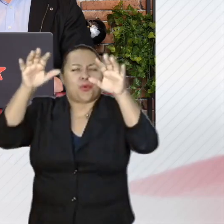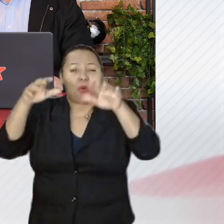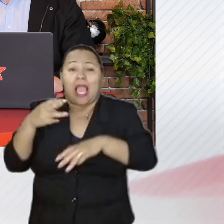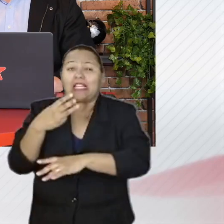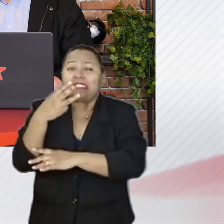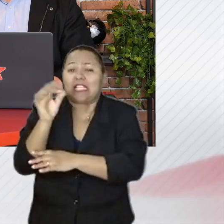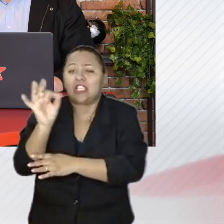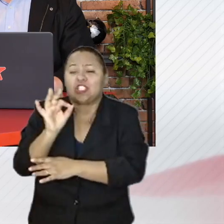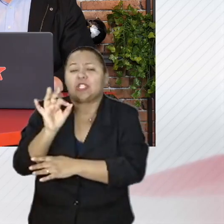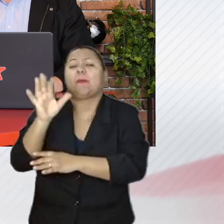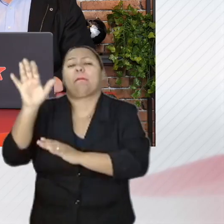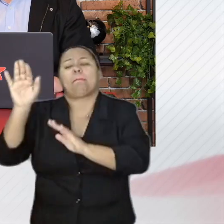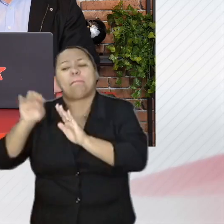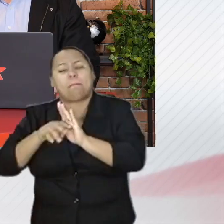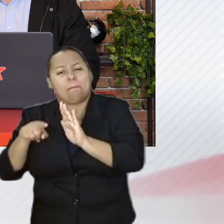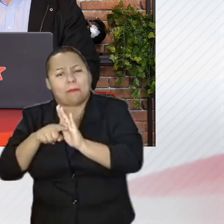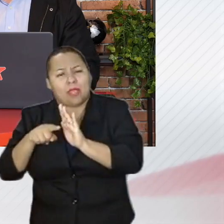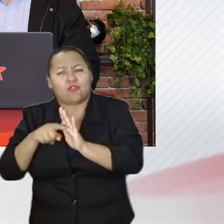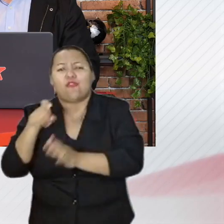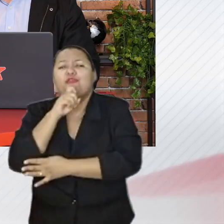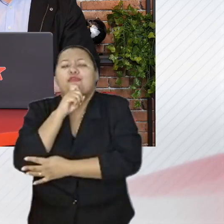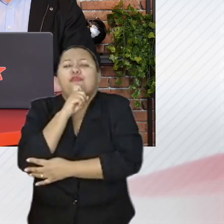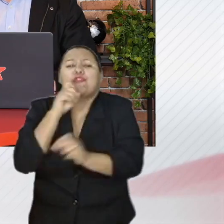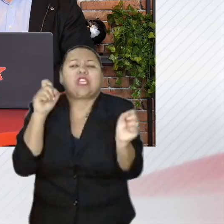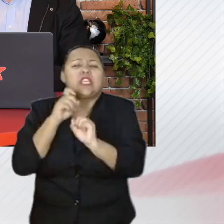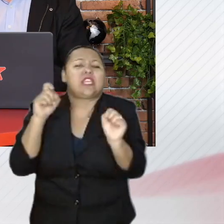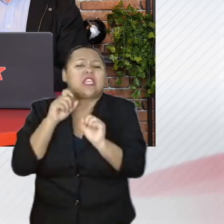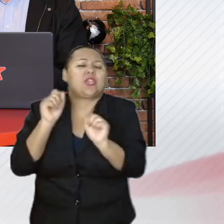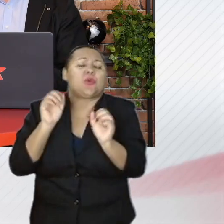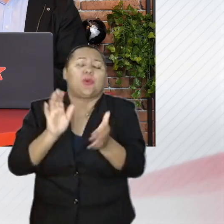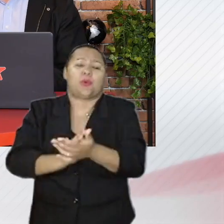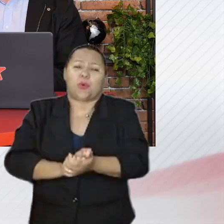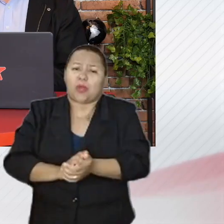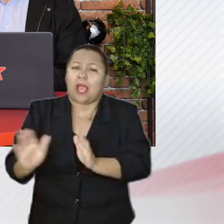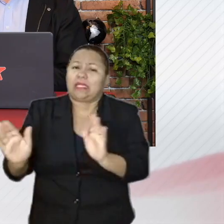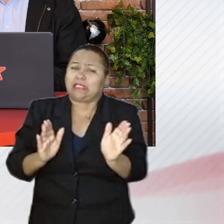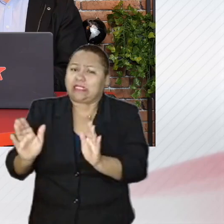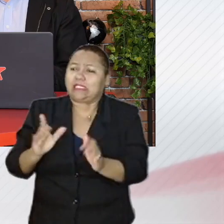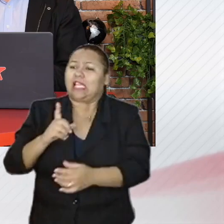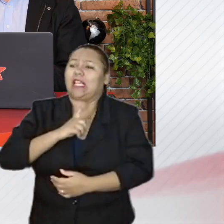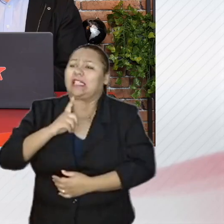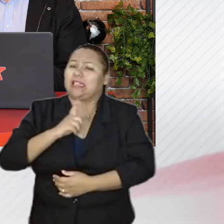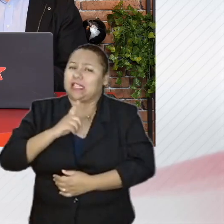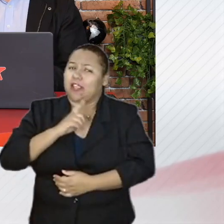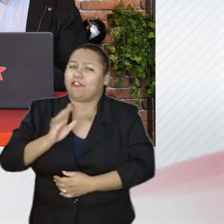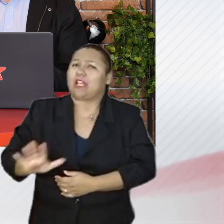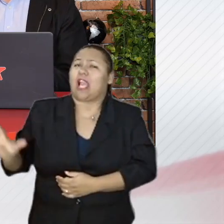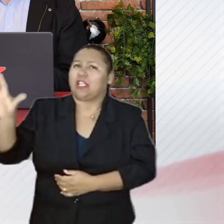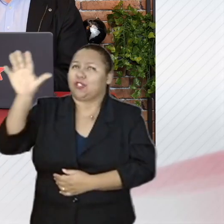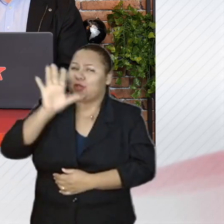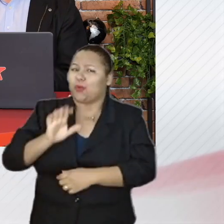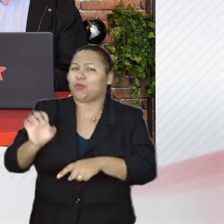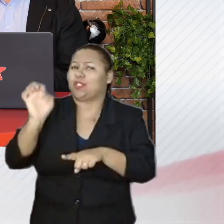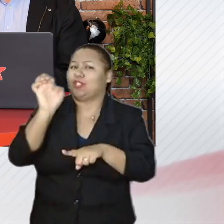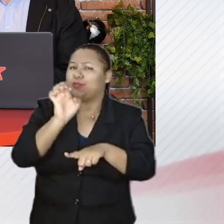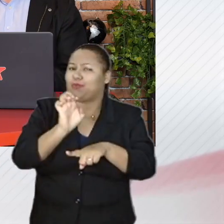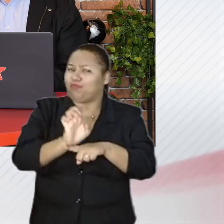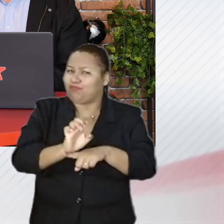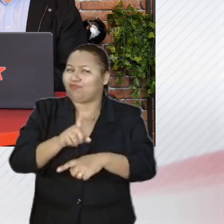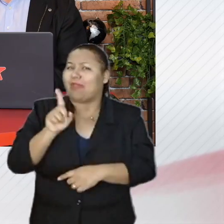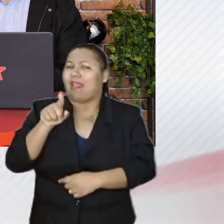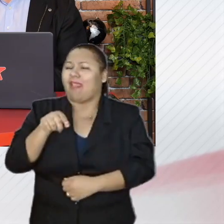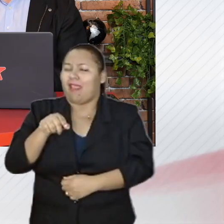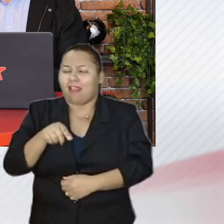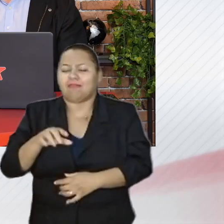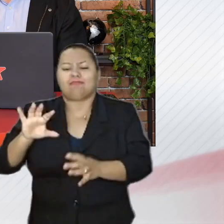Um frio bem complicado. E depois desse ciclone que teve aqui na região do estado, né? Então, a situação é bem